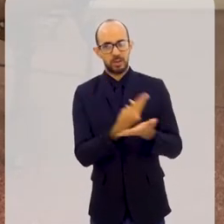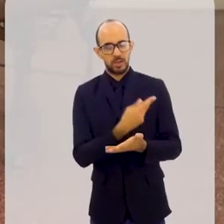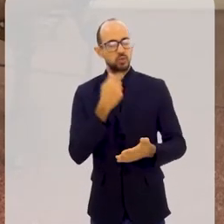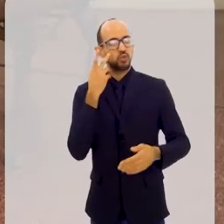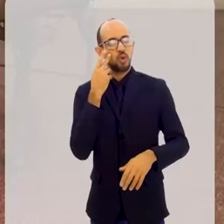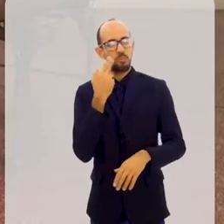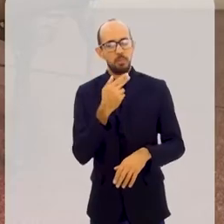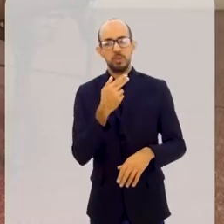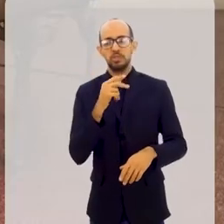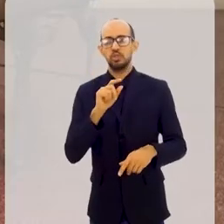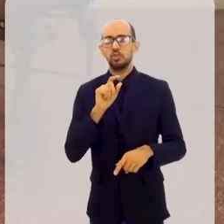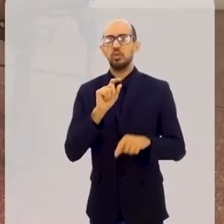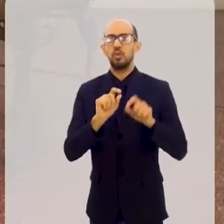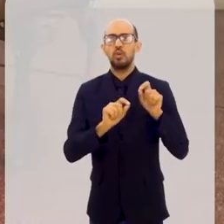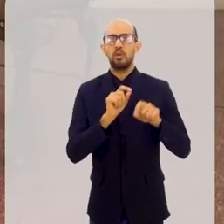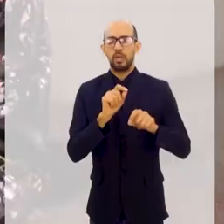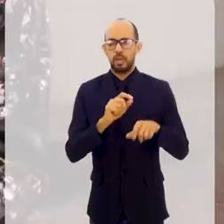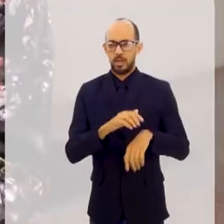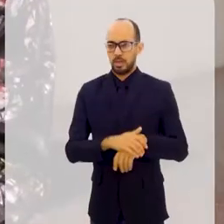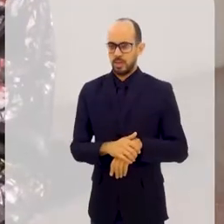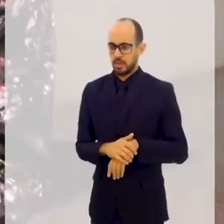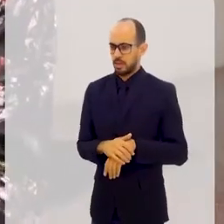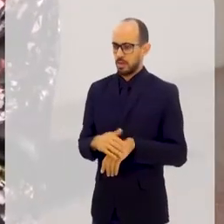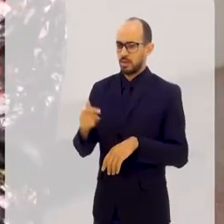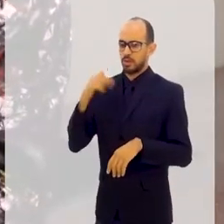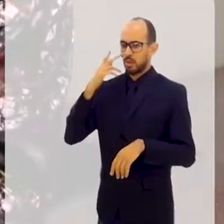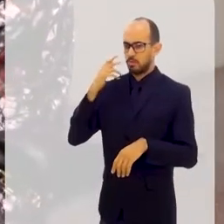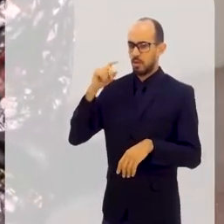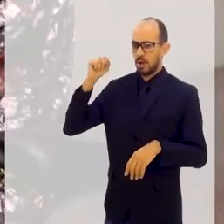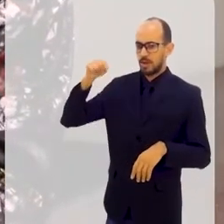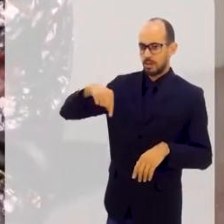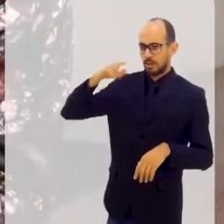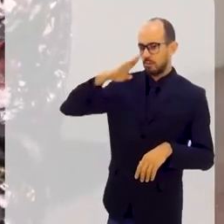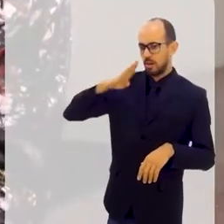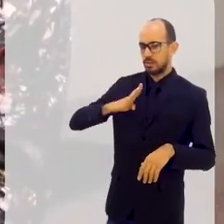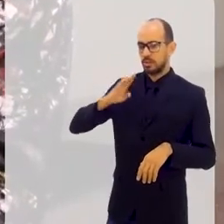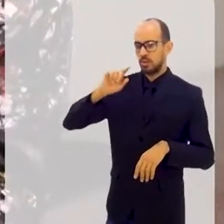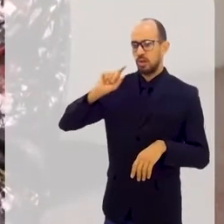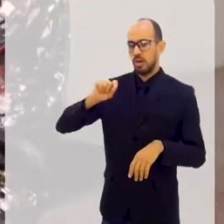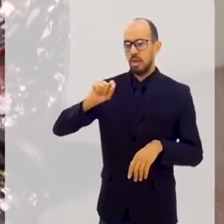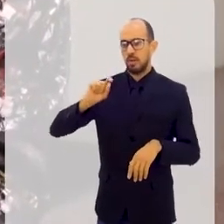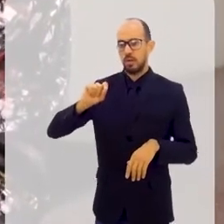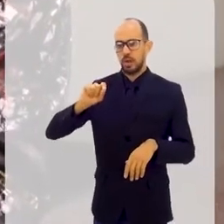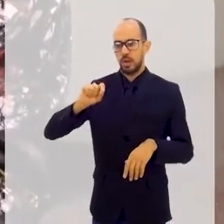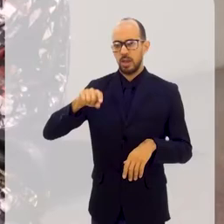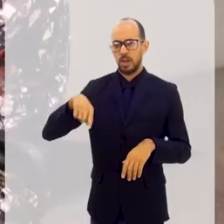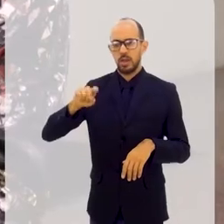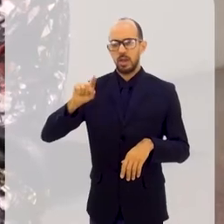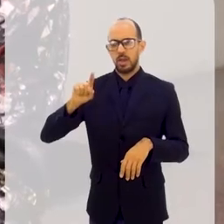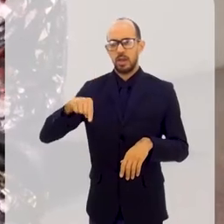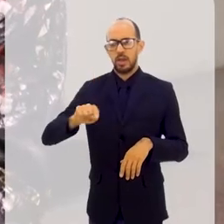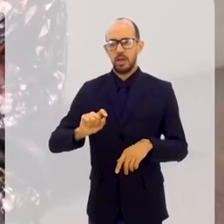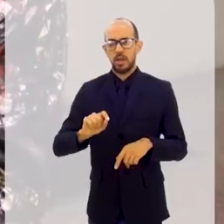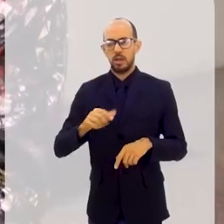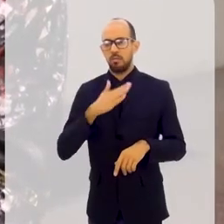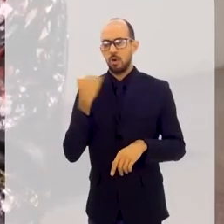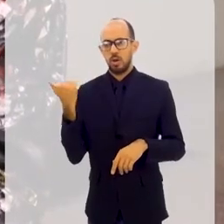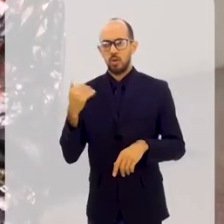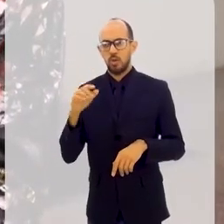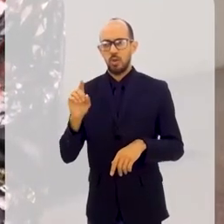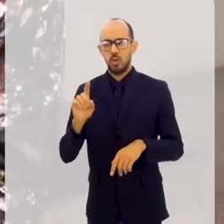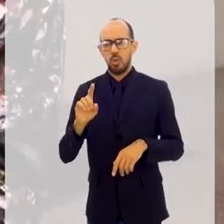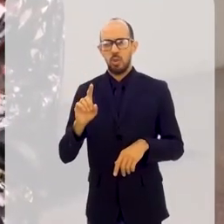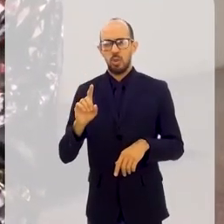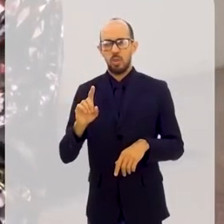mas normalmente como é no momento é o que a pessoa faz aqui no Brasil é quem faz também você para nós quem morrer